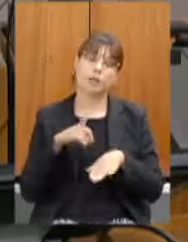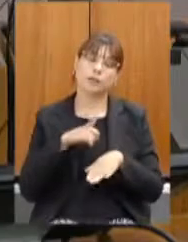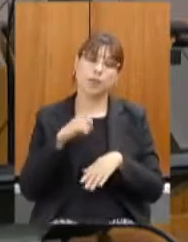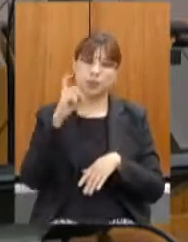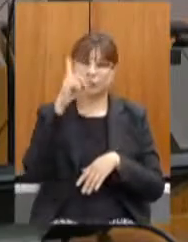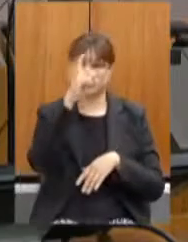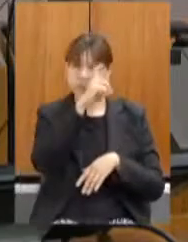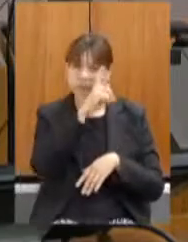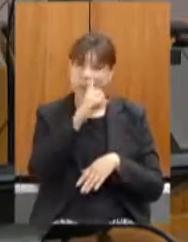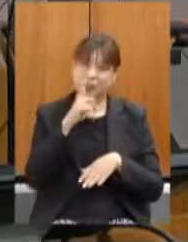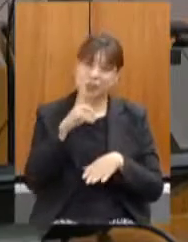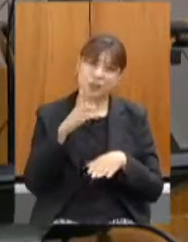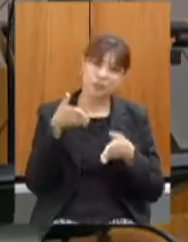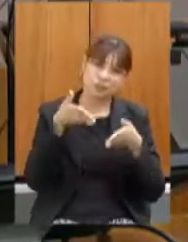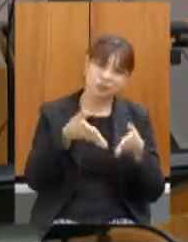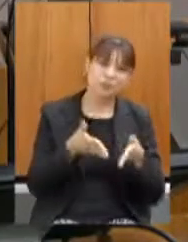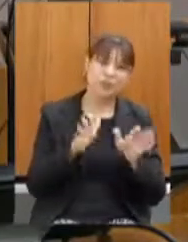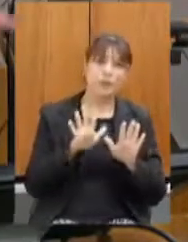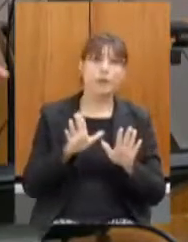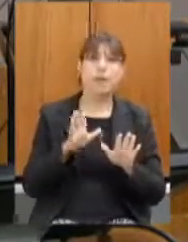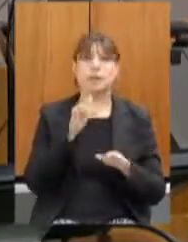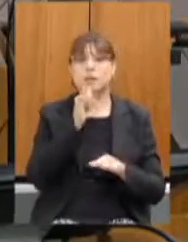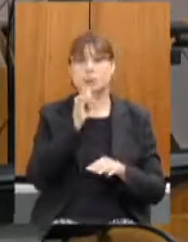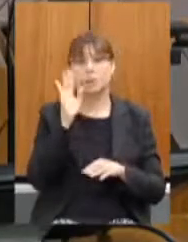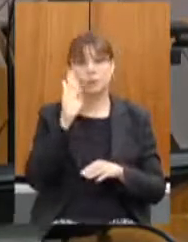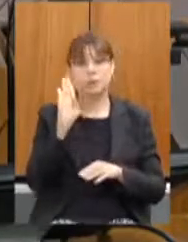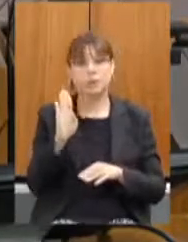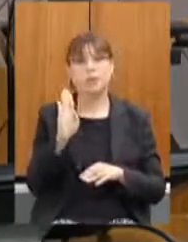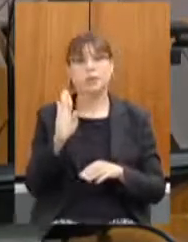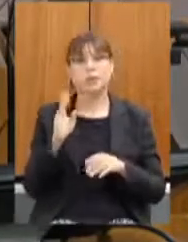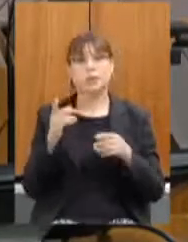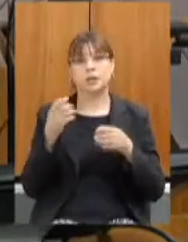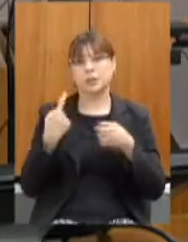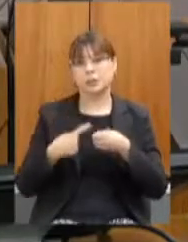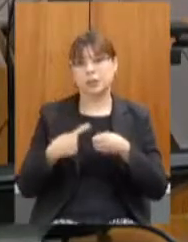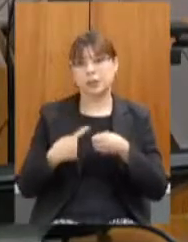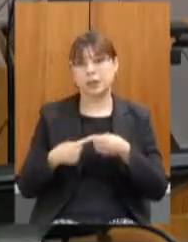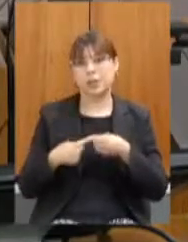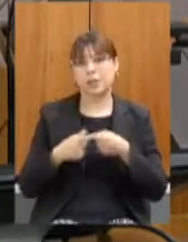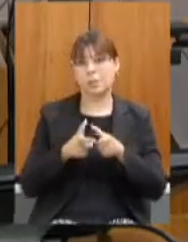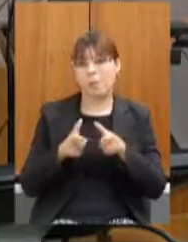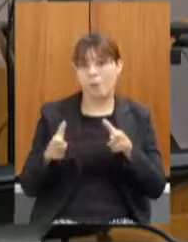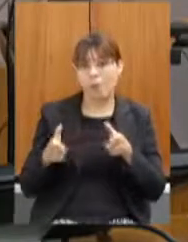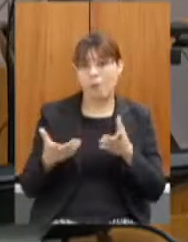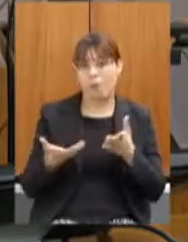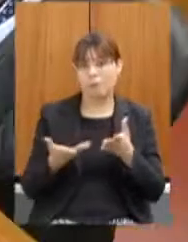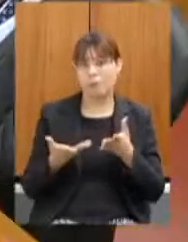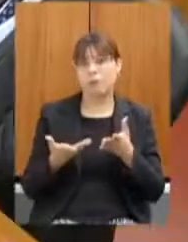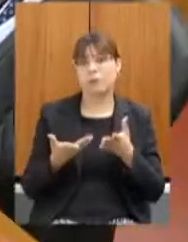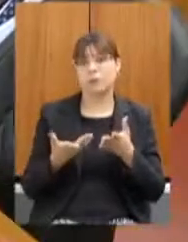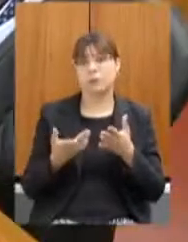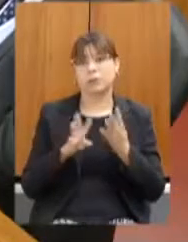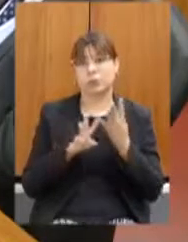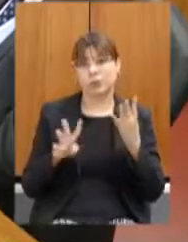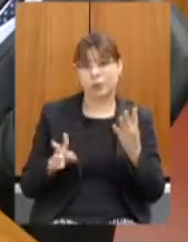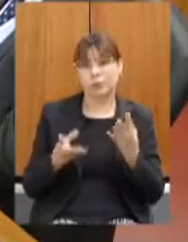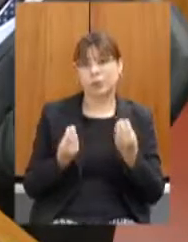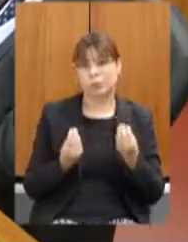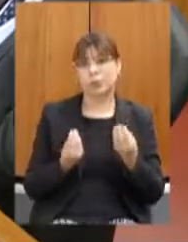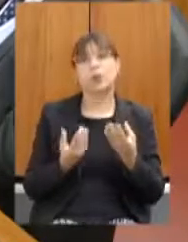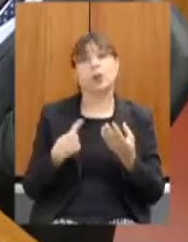mas principalmente onde nós temos muita fila que são as cidades maiores nós conseguimos avançar muito nisso pode